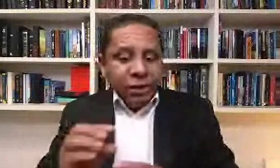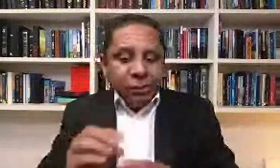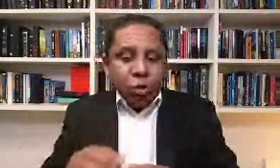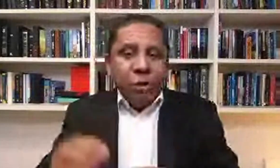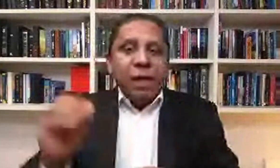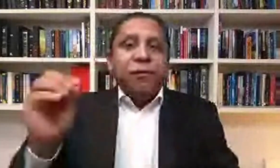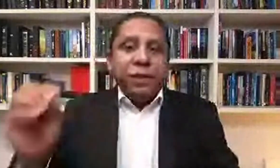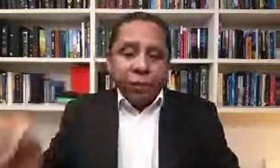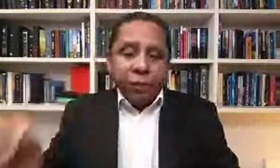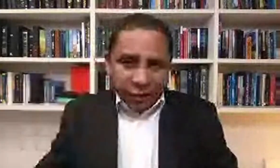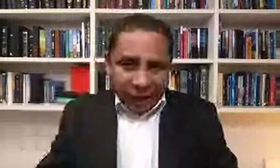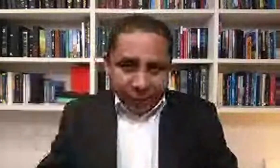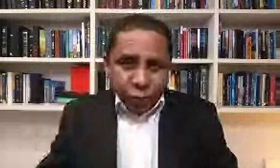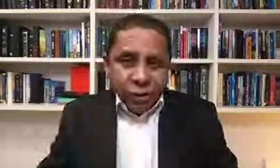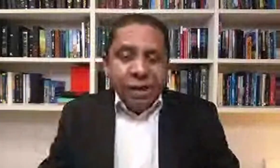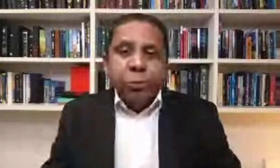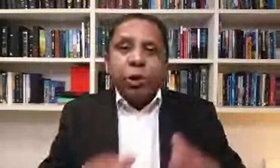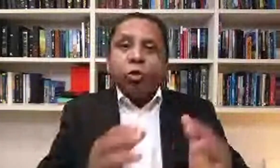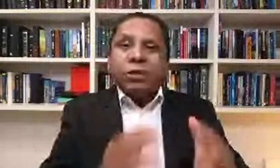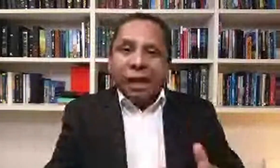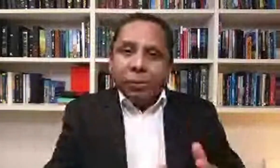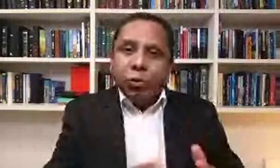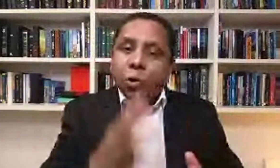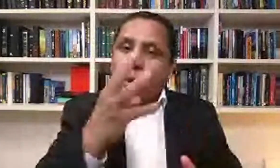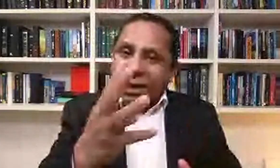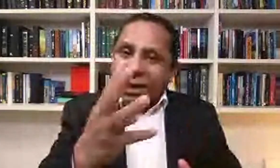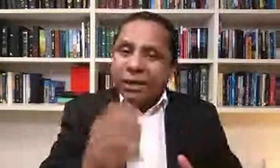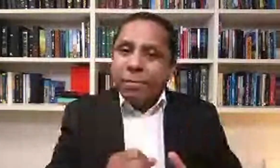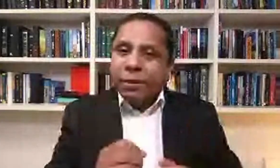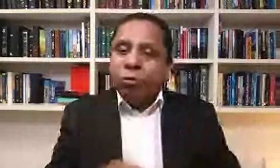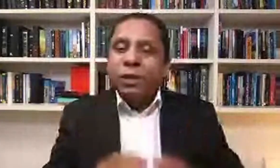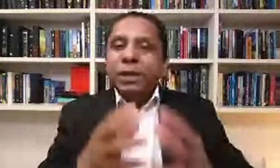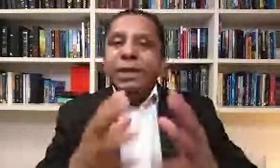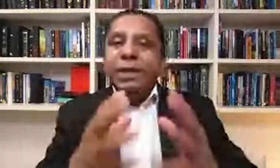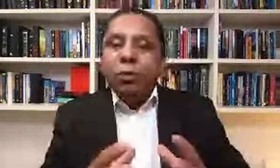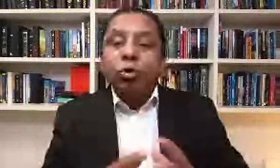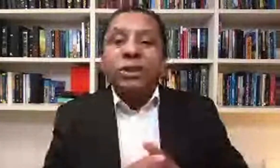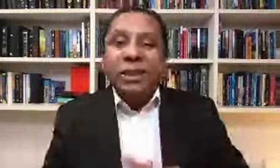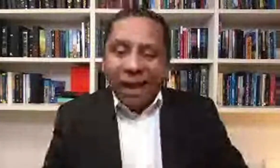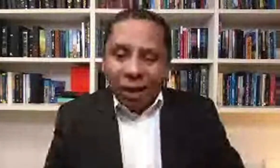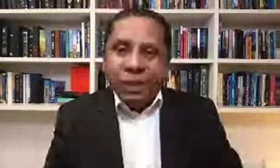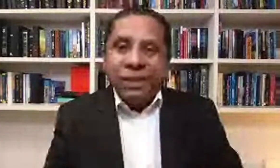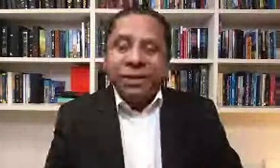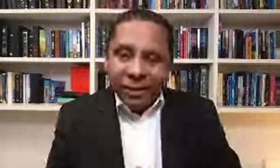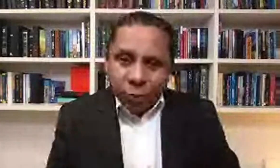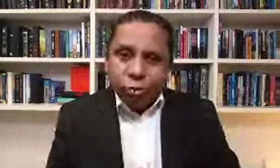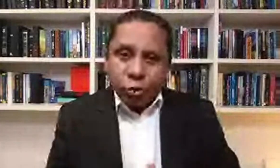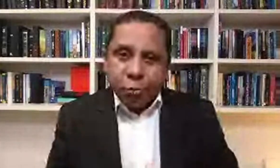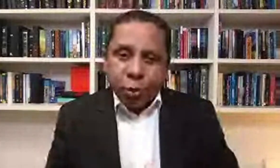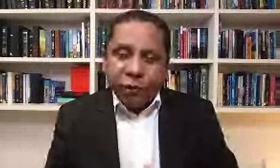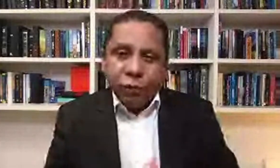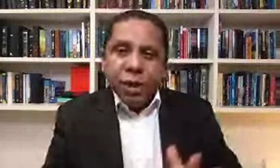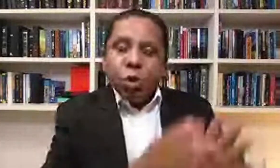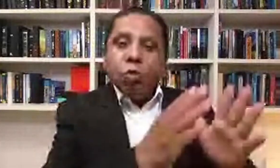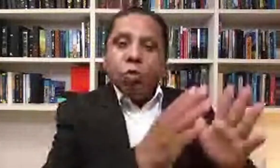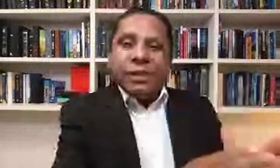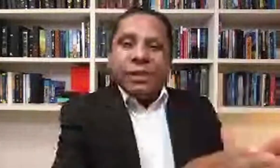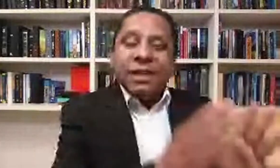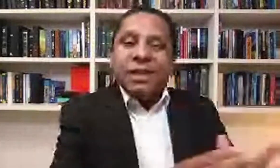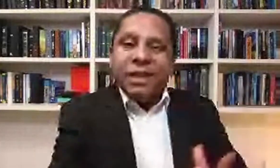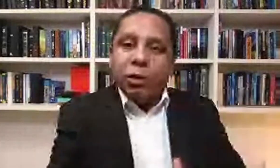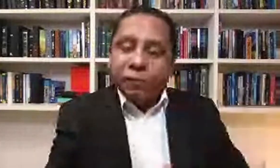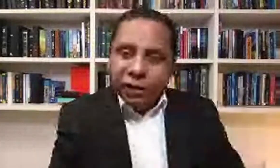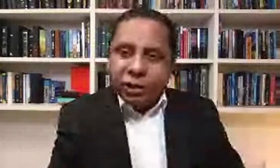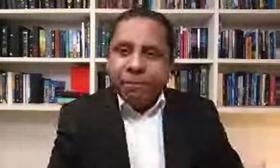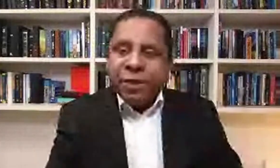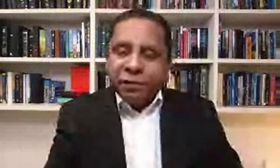mandamentos, damos uma ênfase no sábado, porque o sábado é o 4º mandamento e é o sinal entre Deus e o seu povo, como está